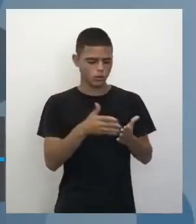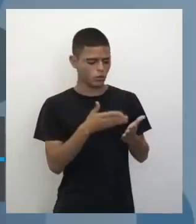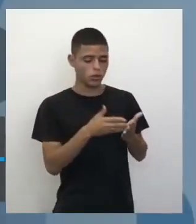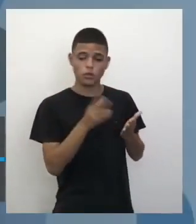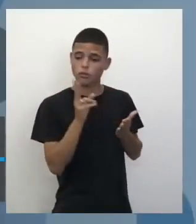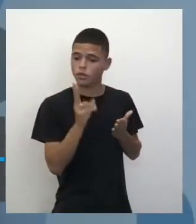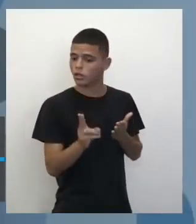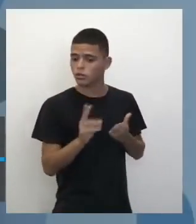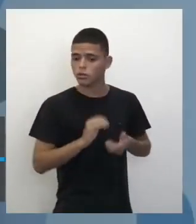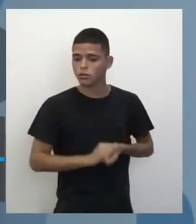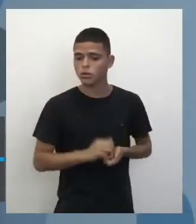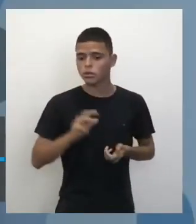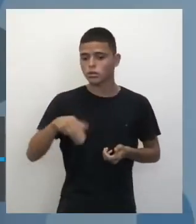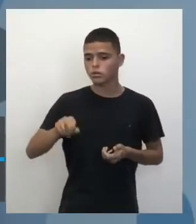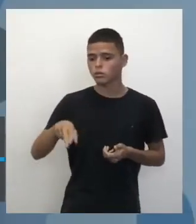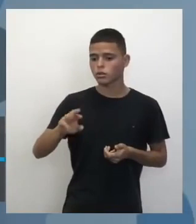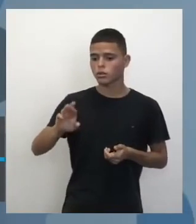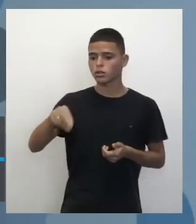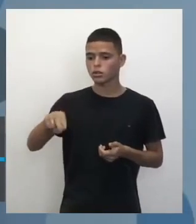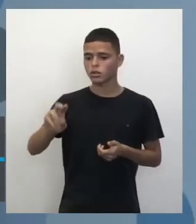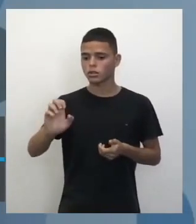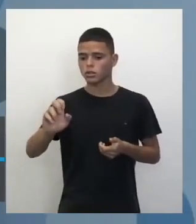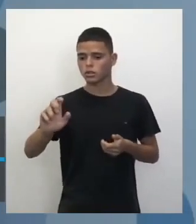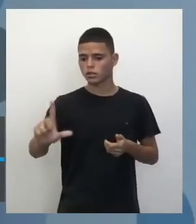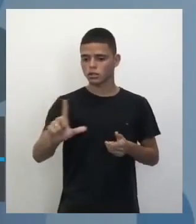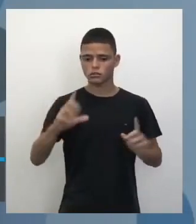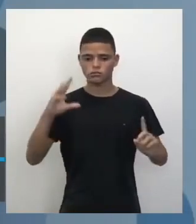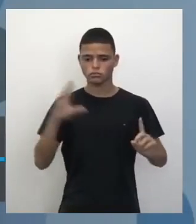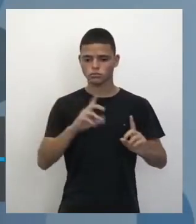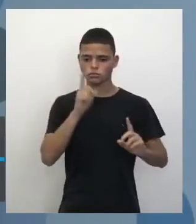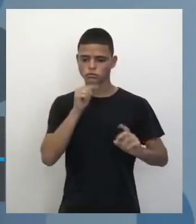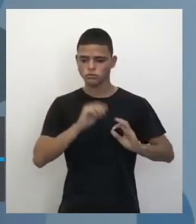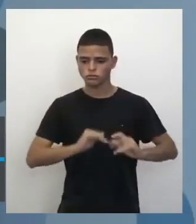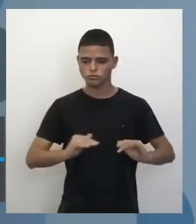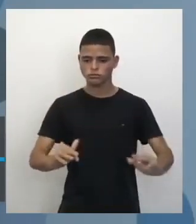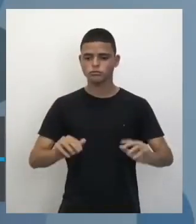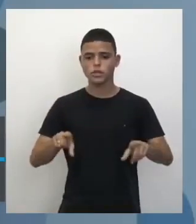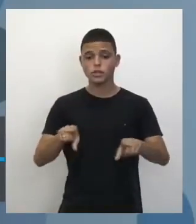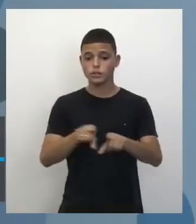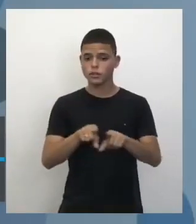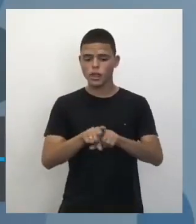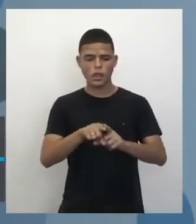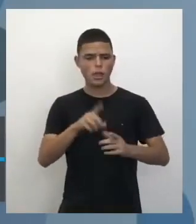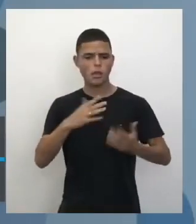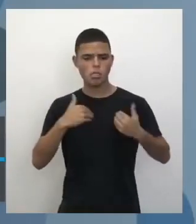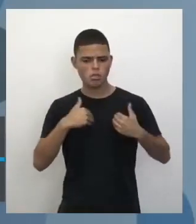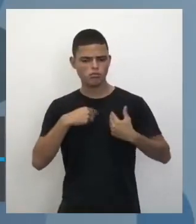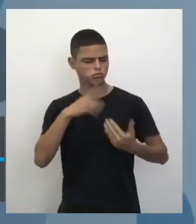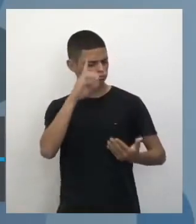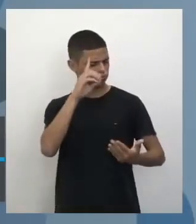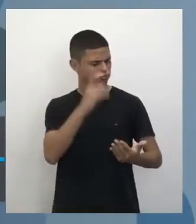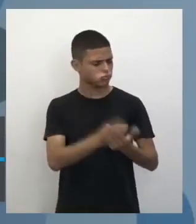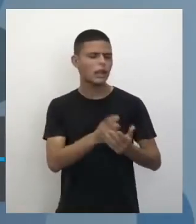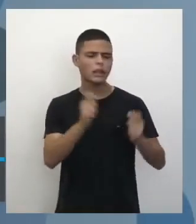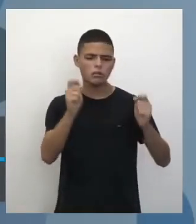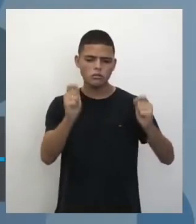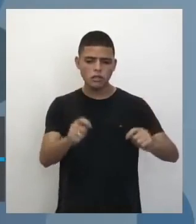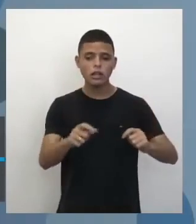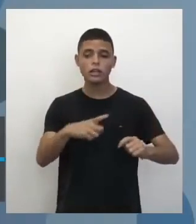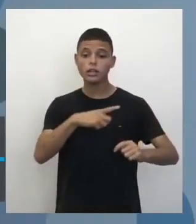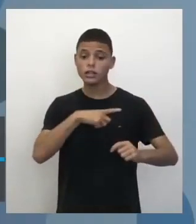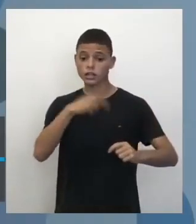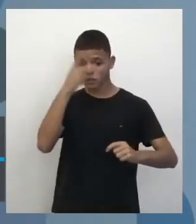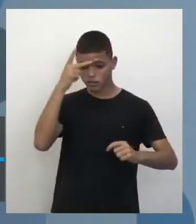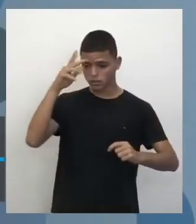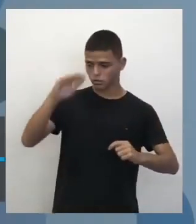Exatamente. Eu falei do Manuel Bandeira com a evocação de Recife no início da aula, mas com certeza tem um outro jovem que cresceu na